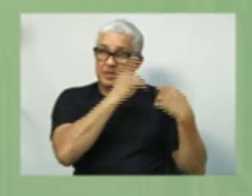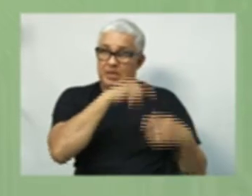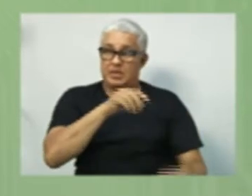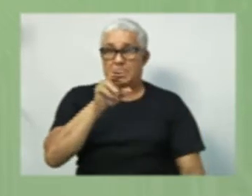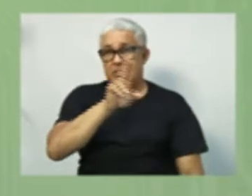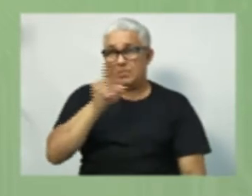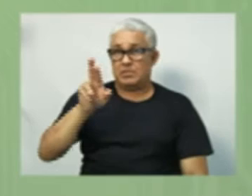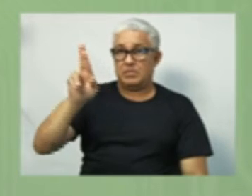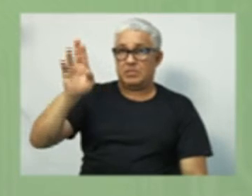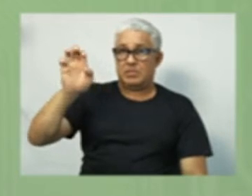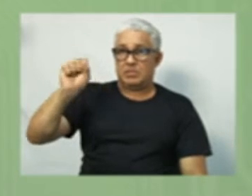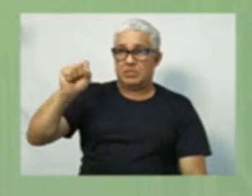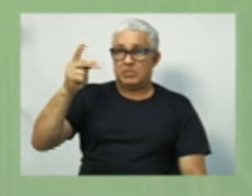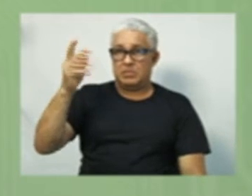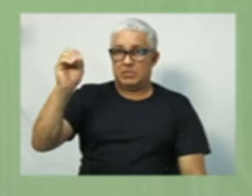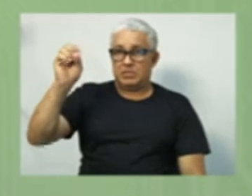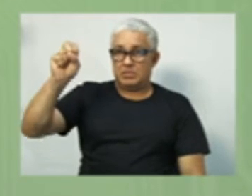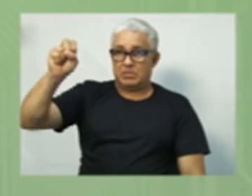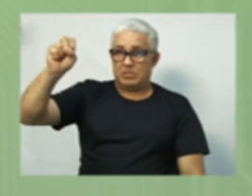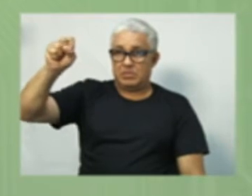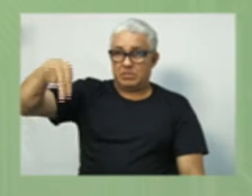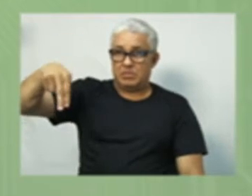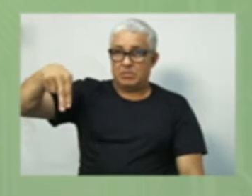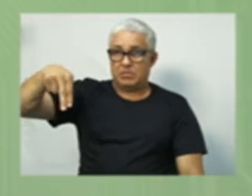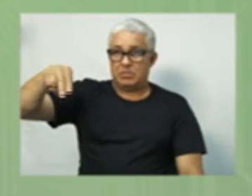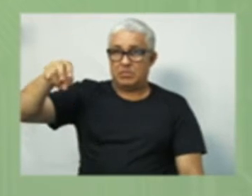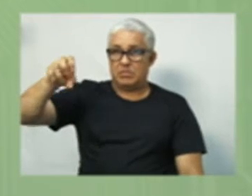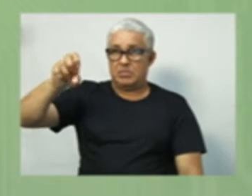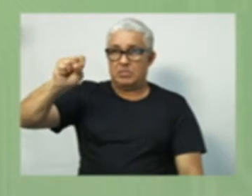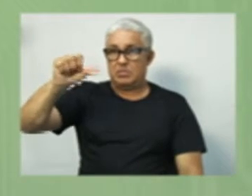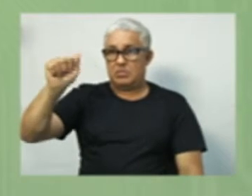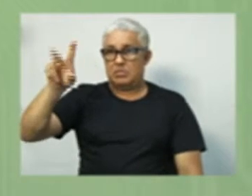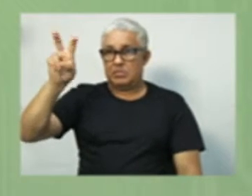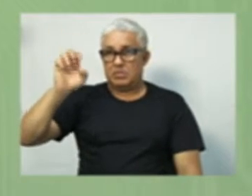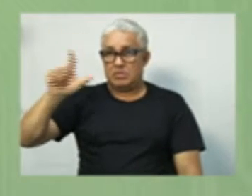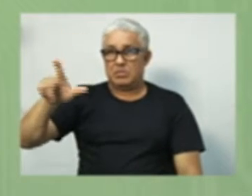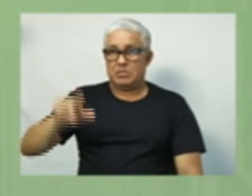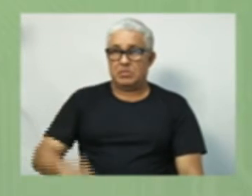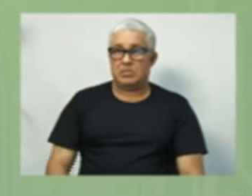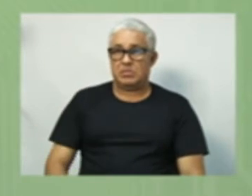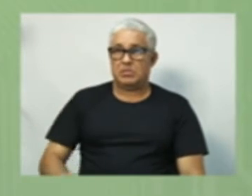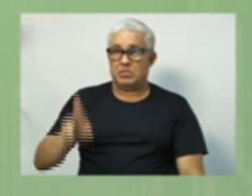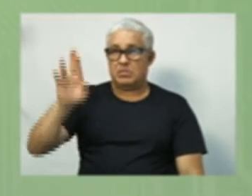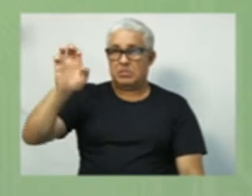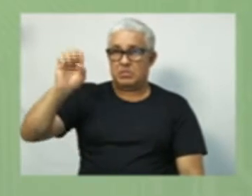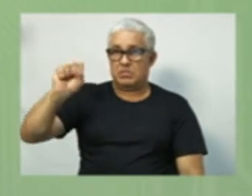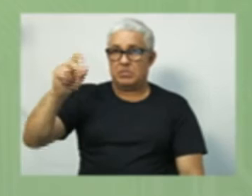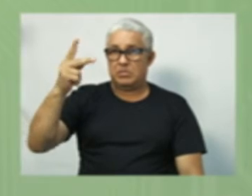responsável. Então, como o próprio nome diz aqui, ó, é o responsável